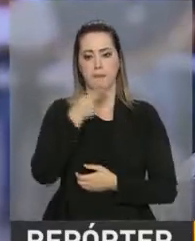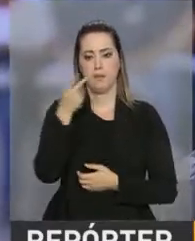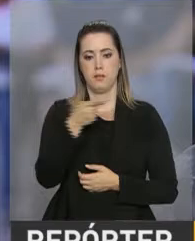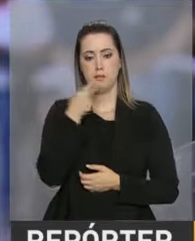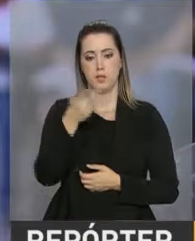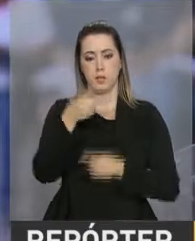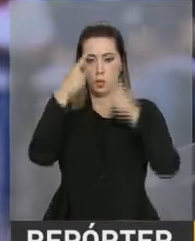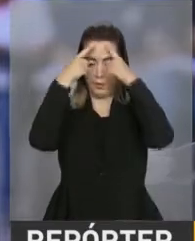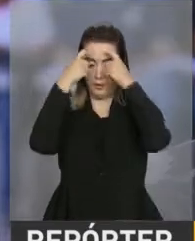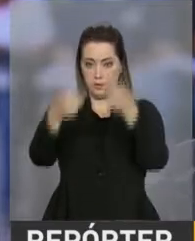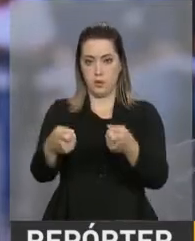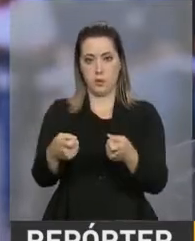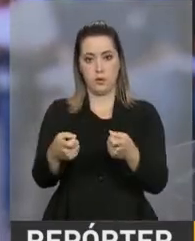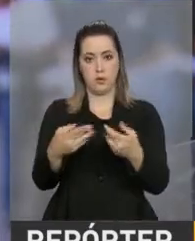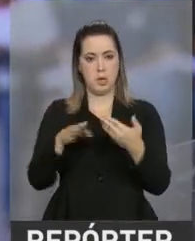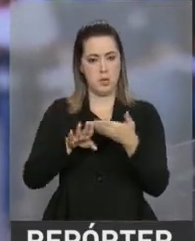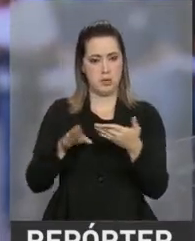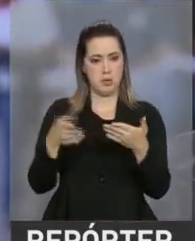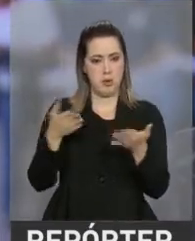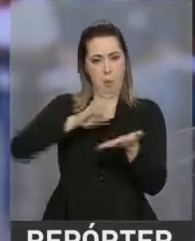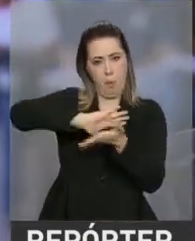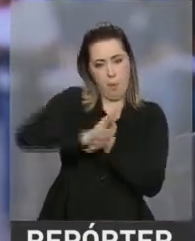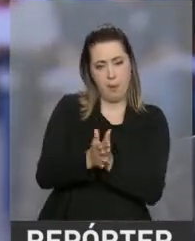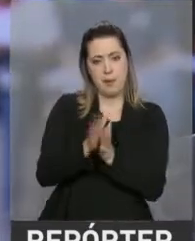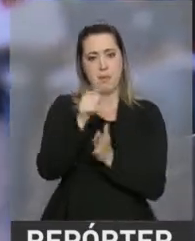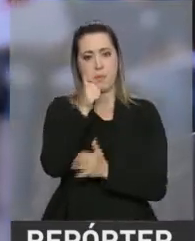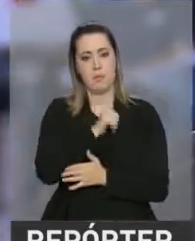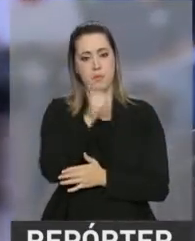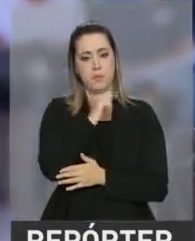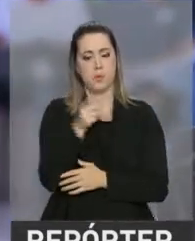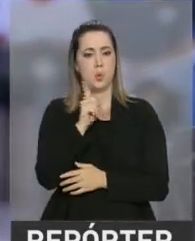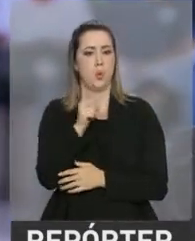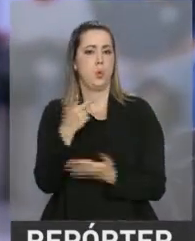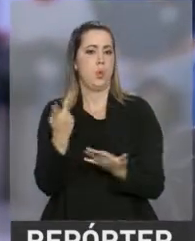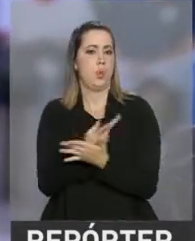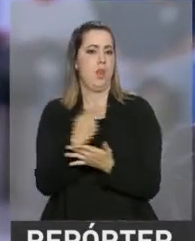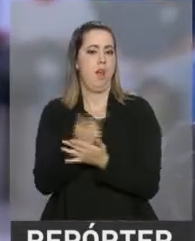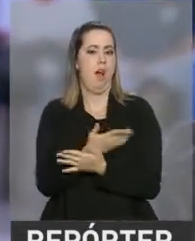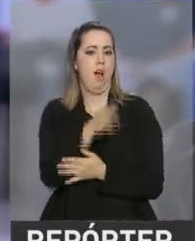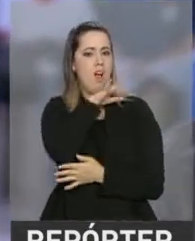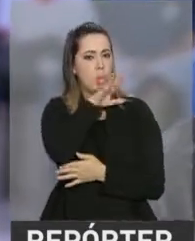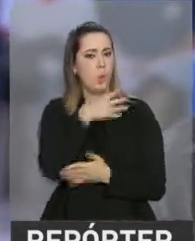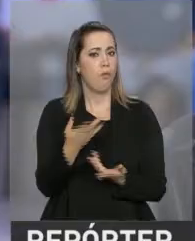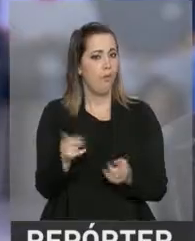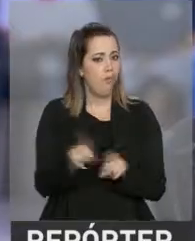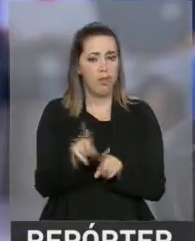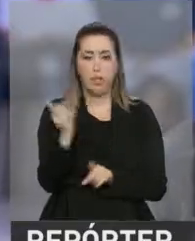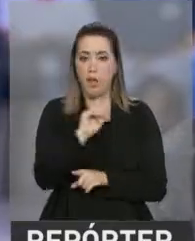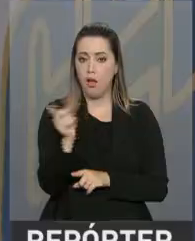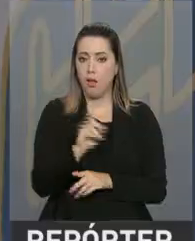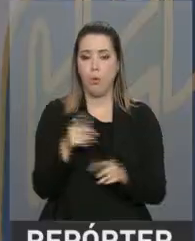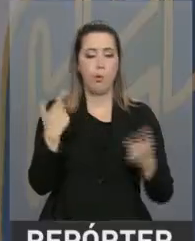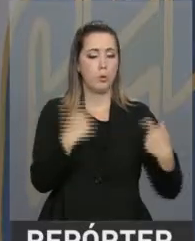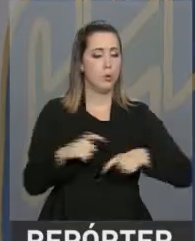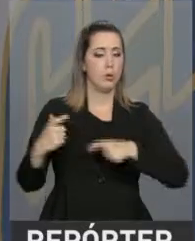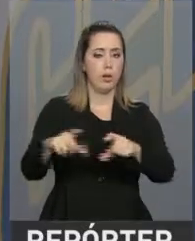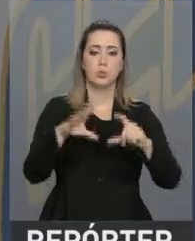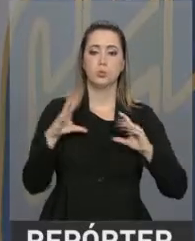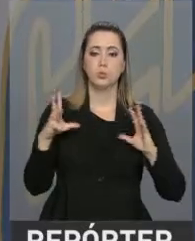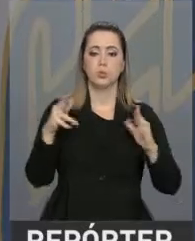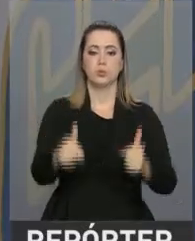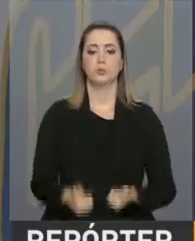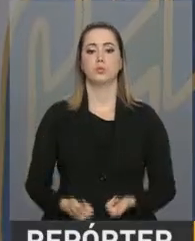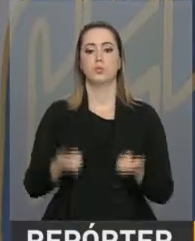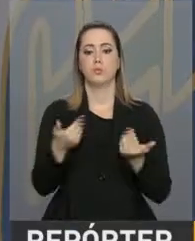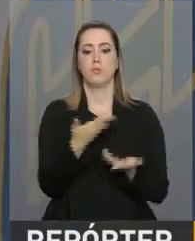contra a mulher não é algo que não é algo escandaloso é algo feio de ser comentado em qualquer localidade toda vez que você traz um